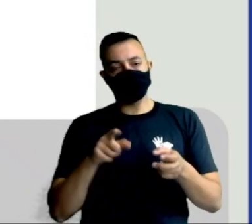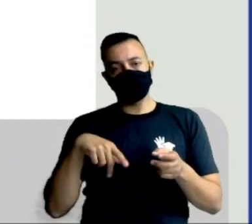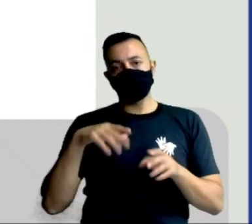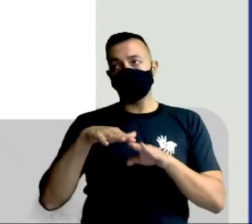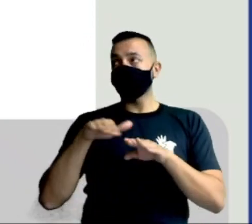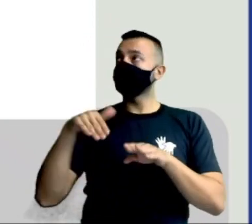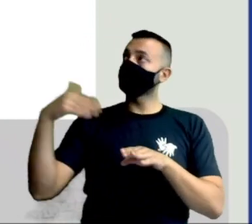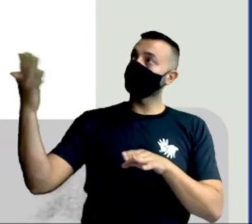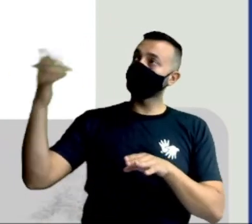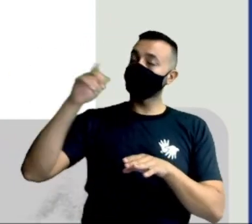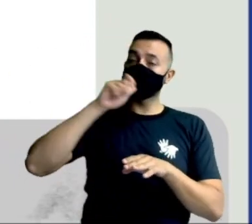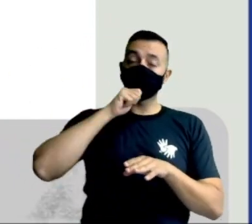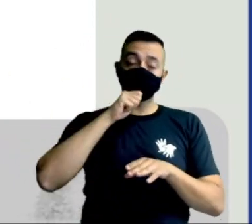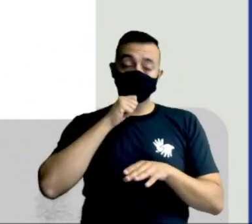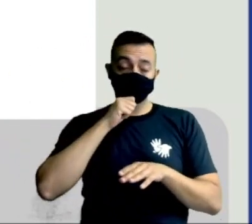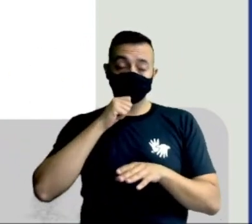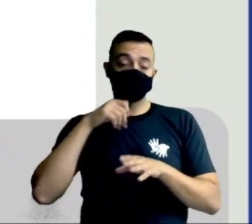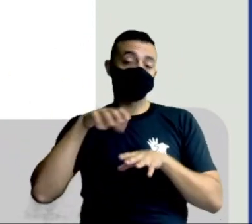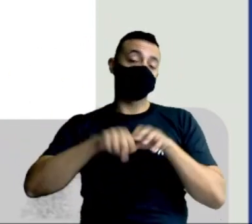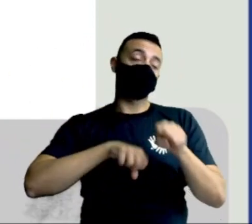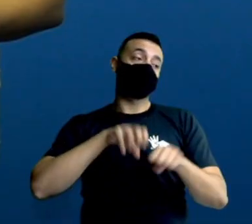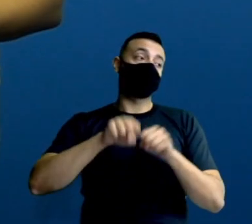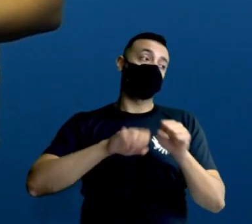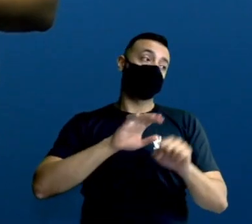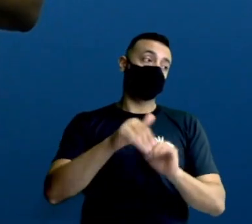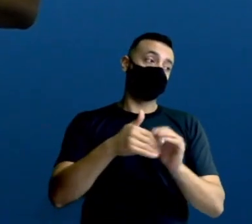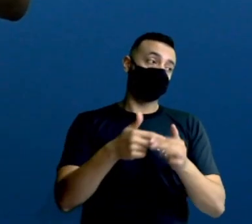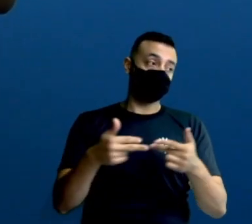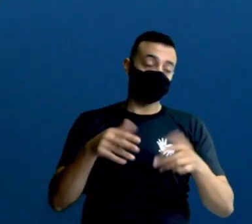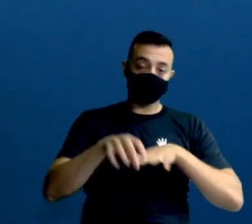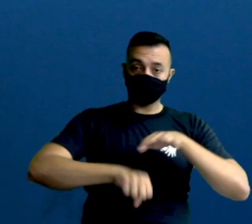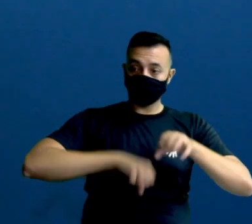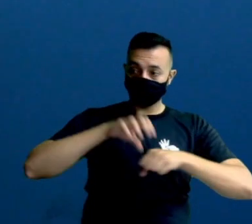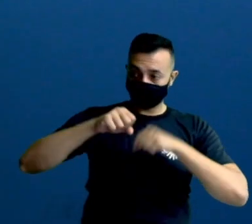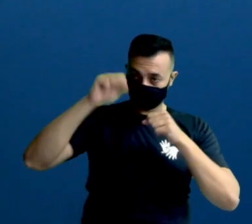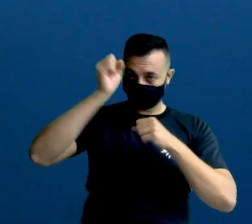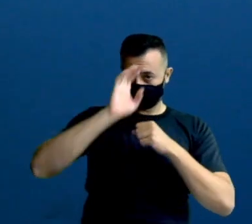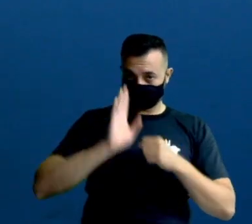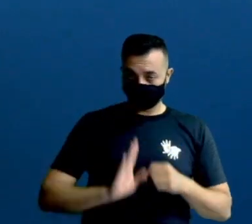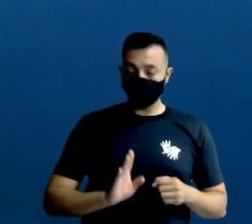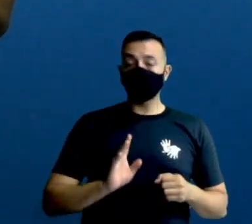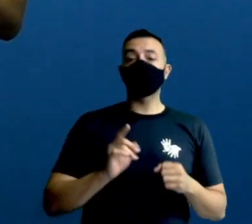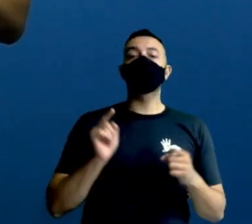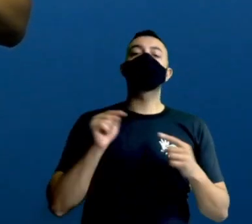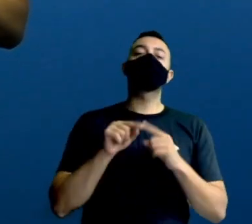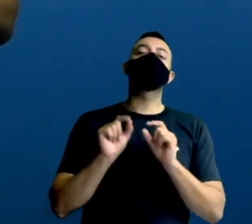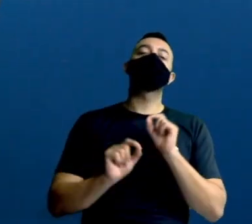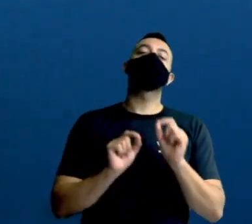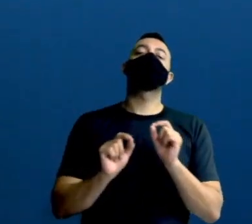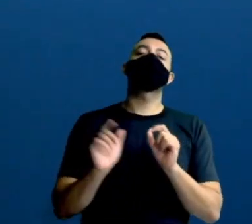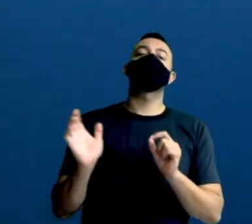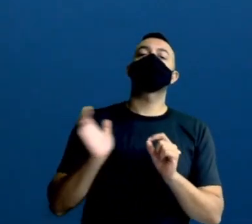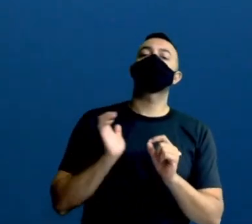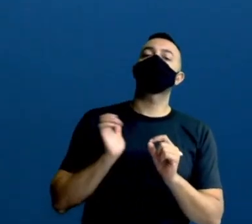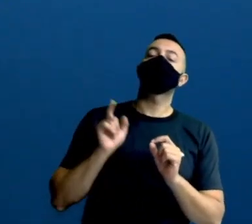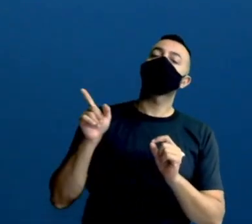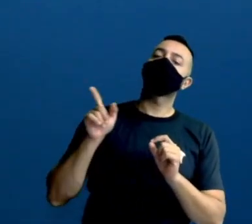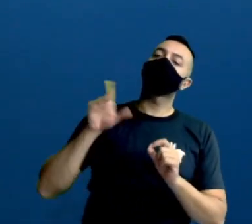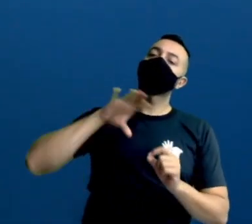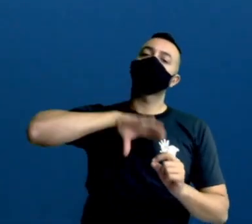estranhos. Então, toda a exploração das riquezas aqui do Brasil serviam para enriquecer o governo